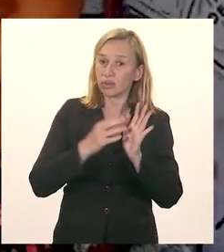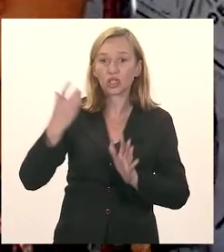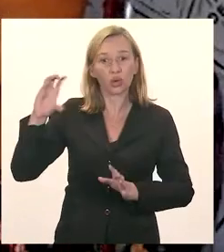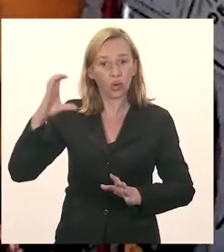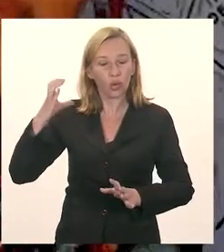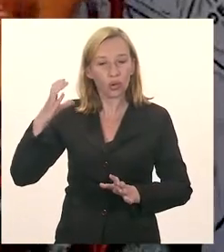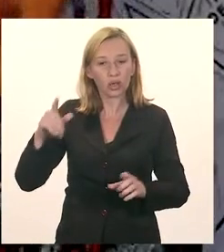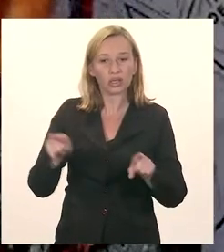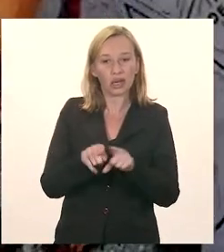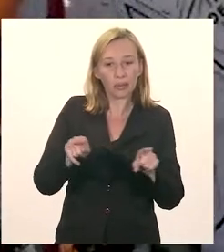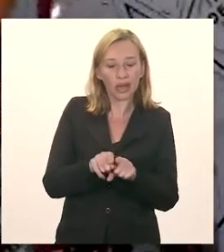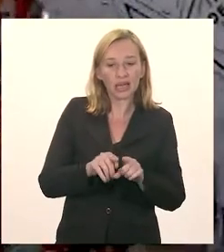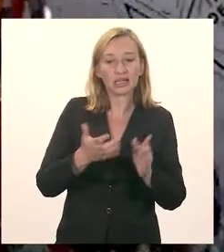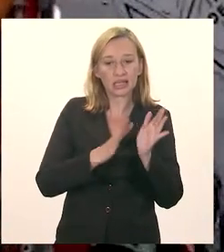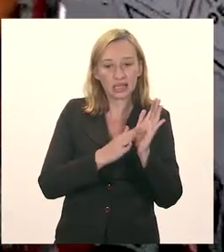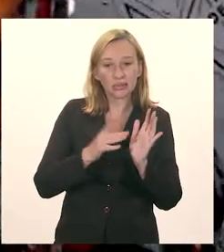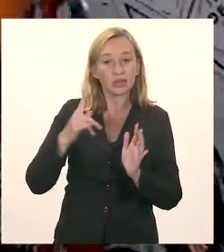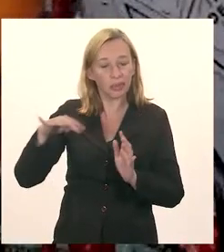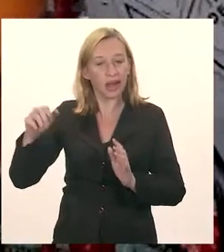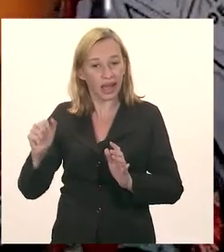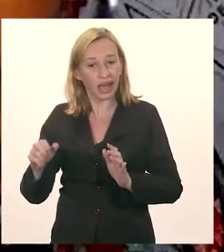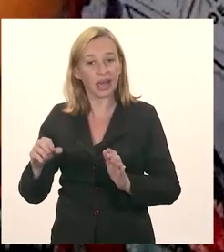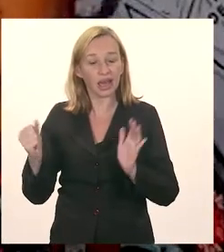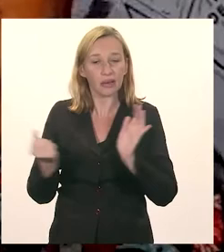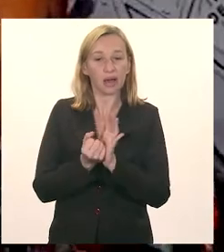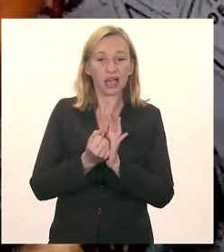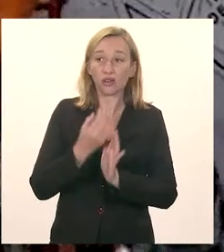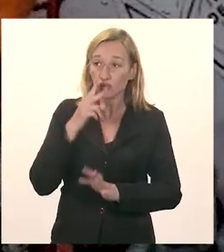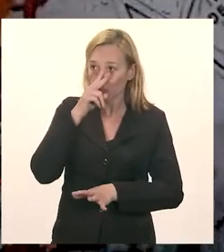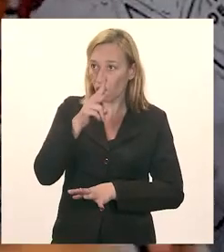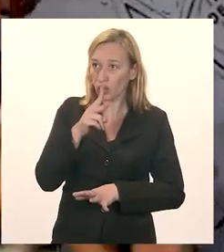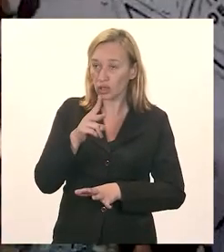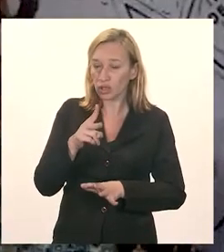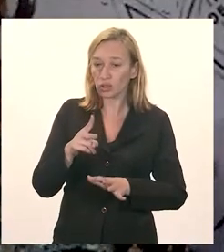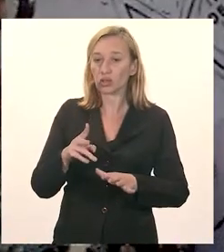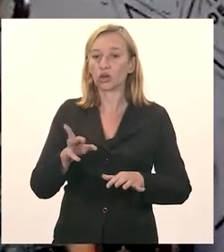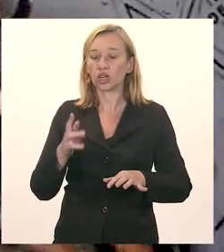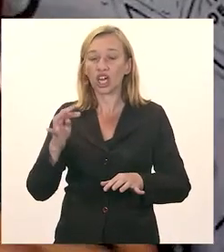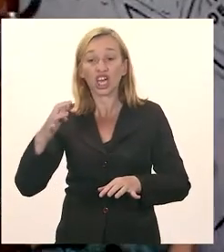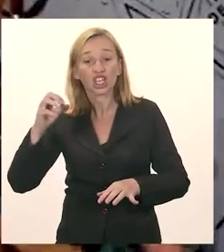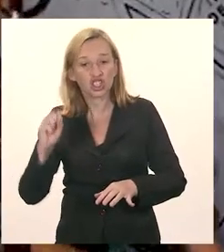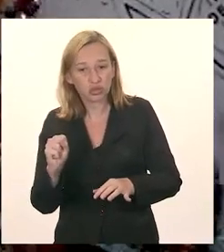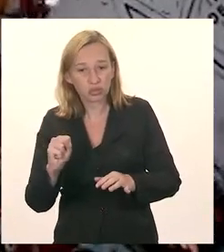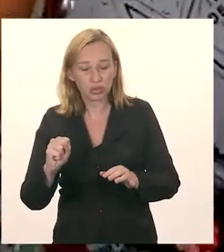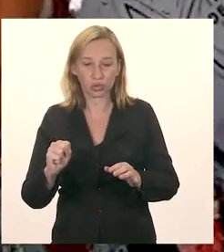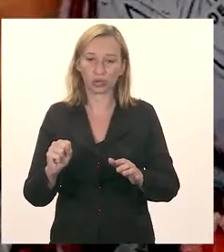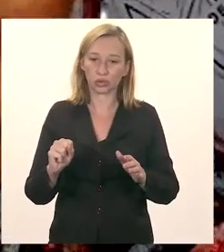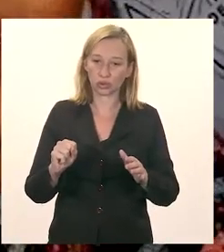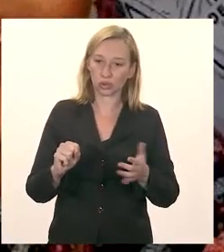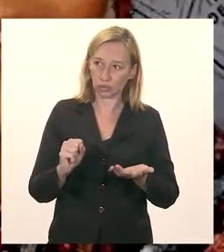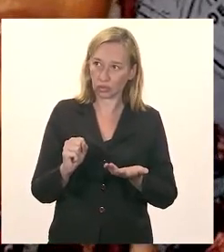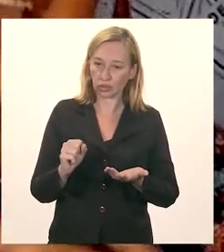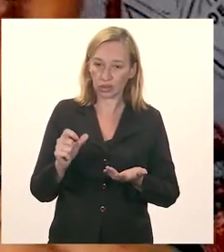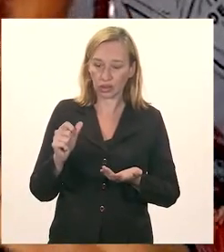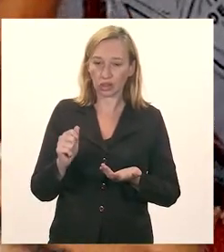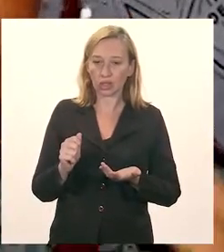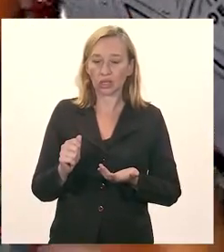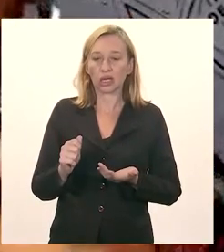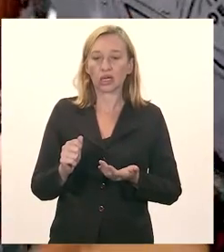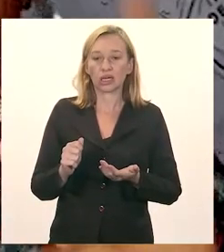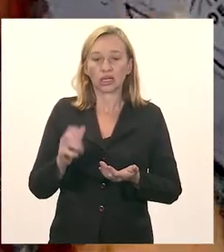coco, do samba de pareia, que também é uma batida marcante. Porque, assim, os ritmos, os ritos das culturas